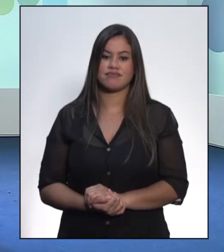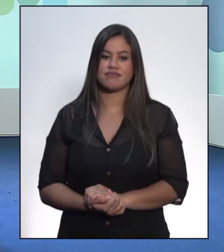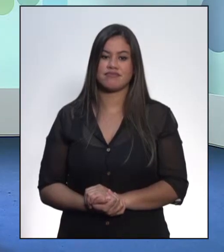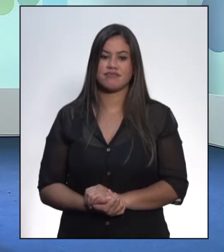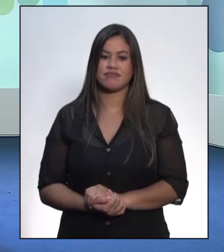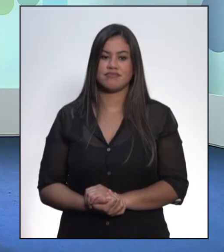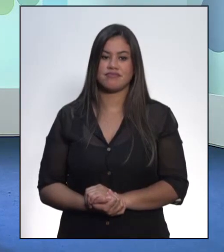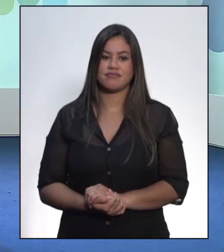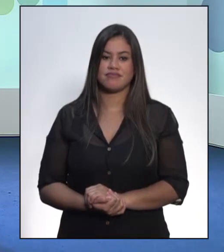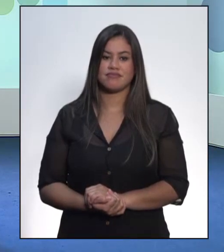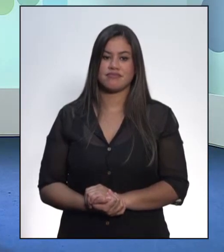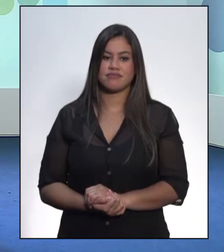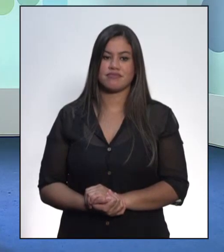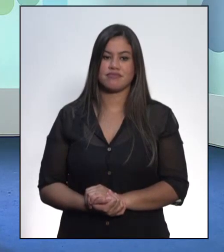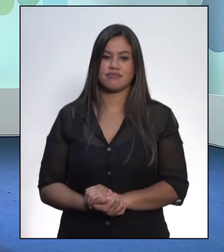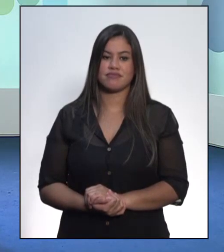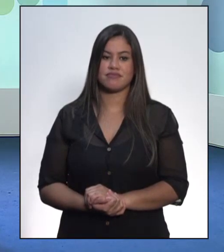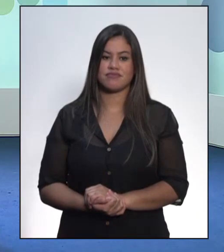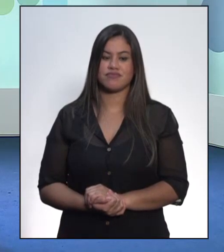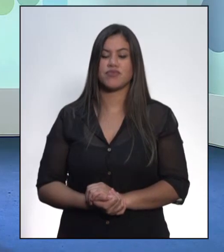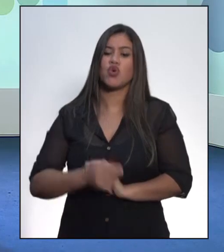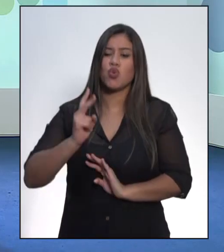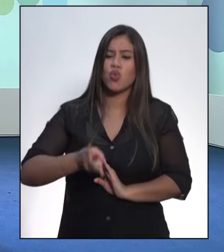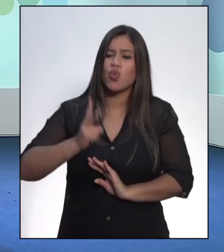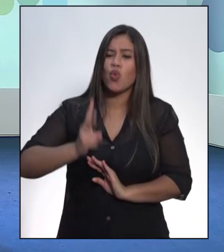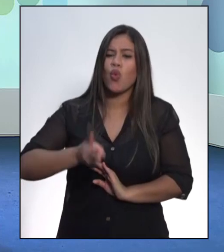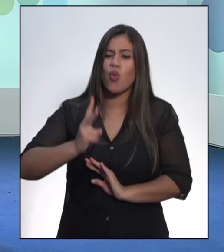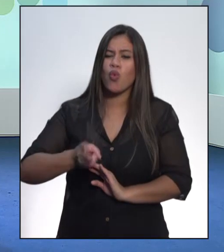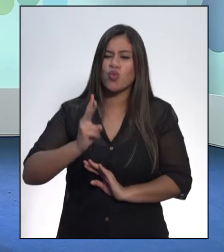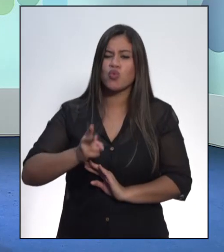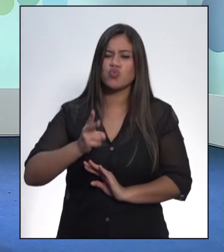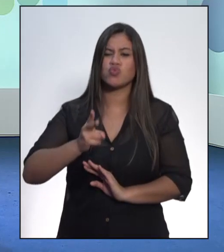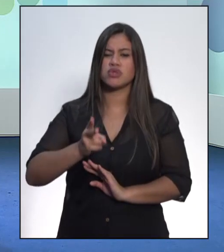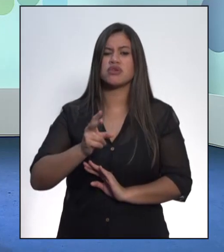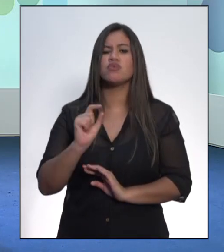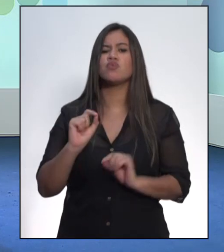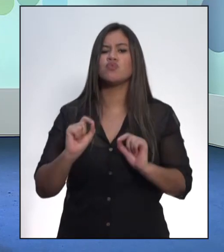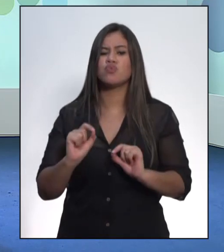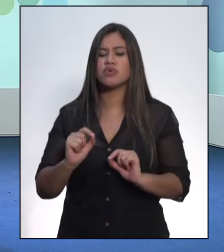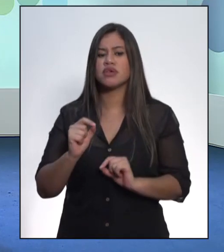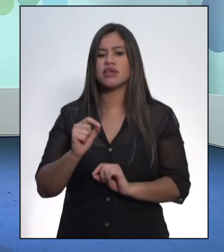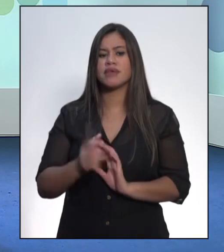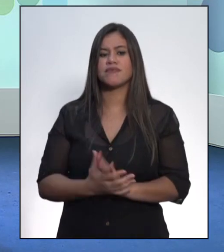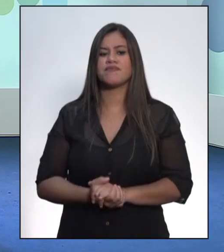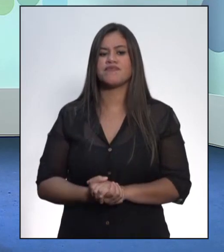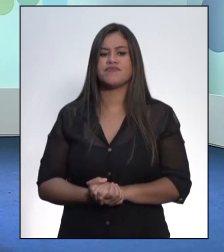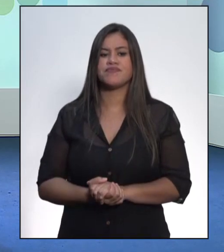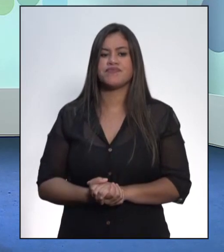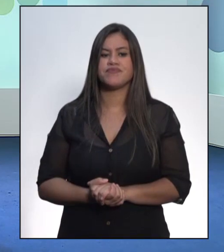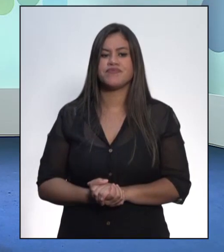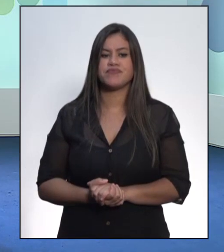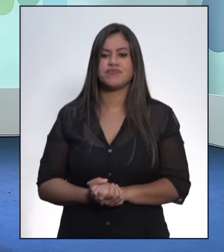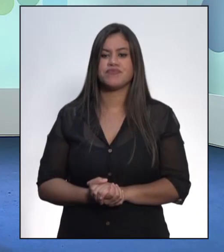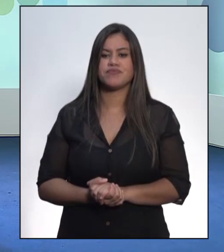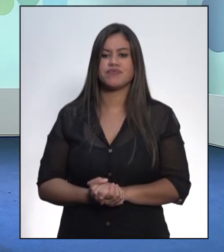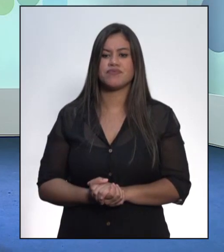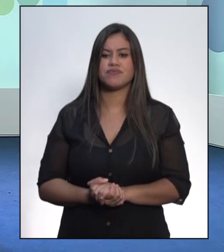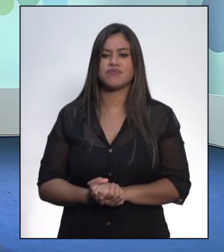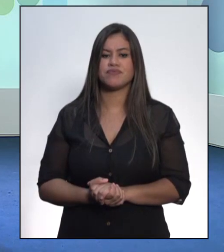O que é a nossa constante? A constante é dada pela... Só um segundo.